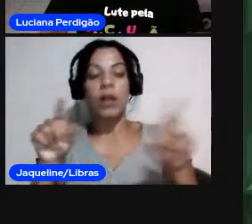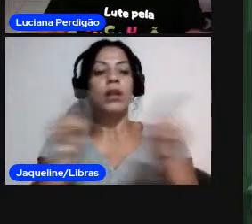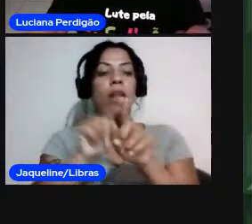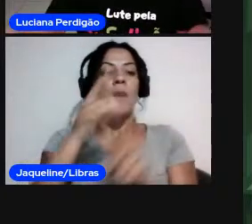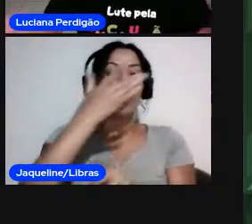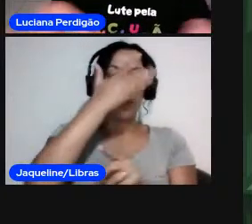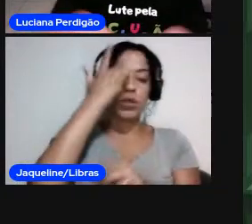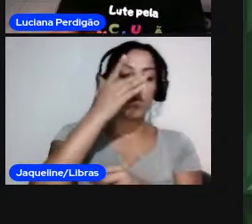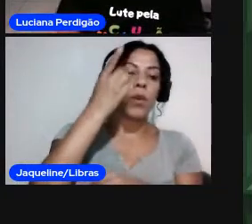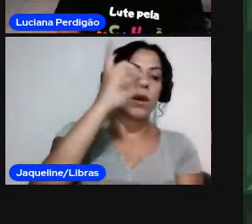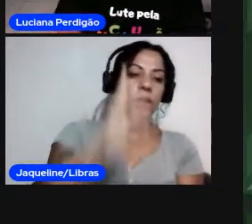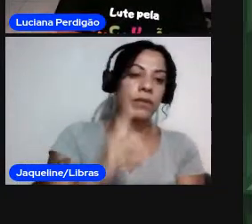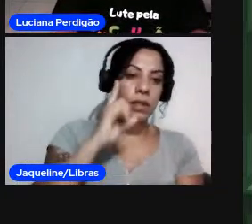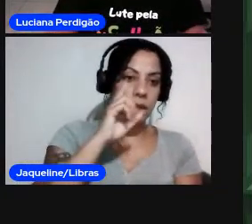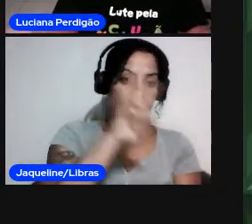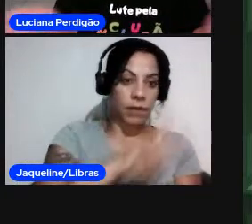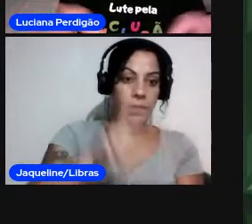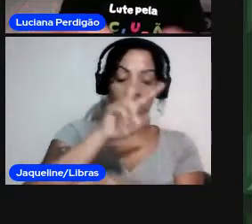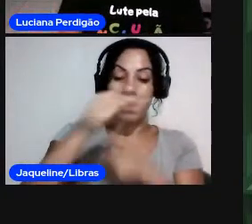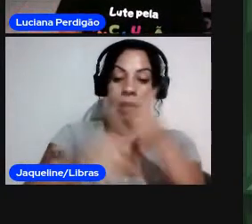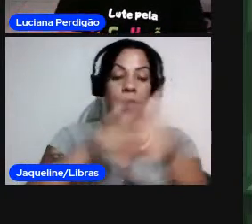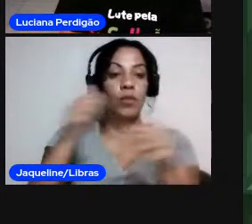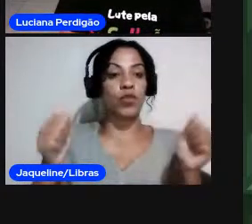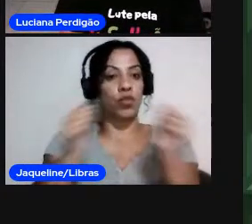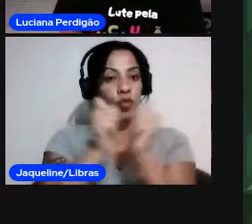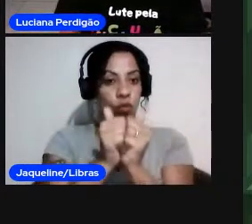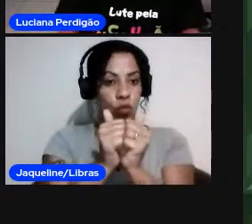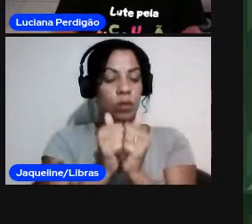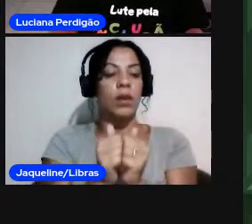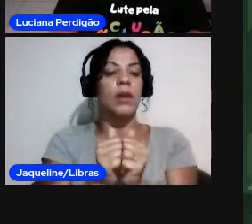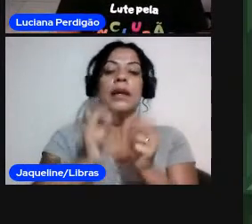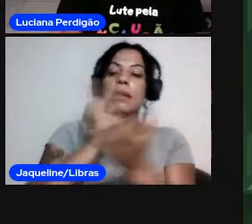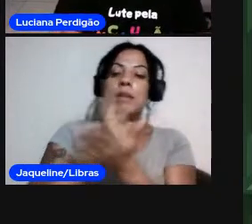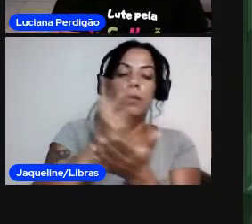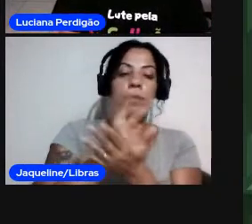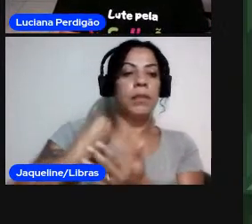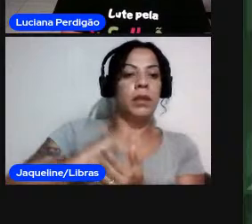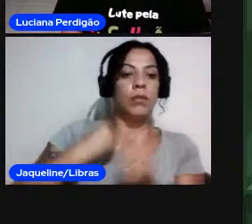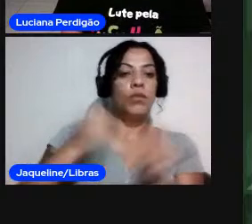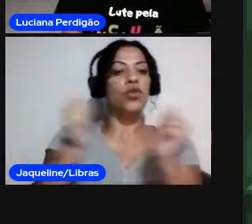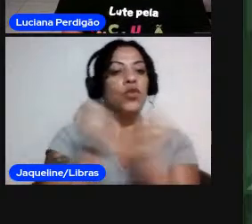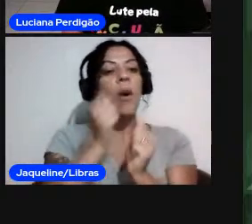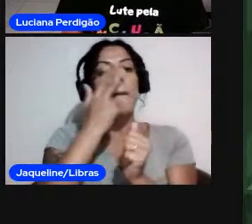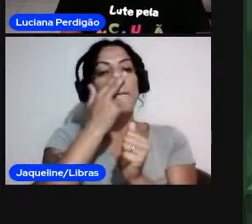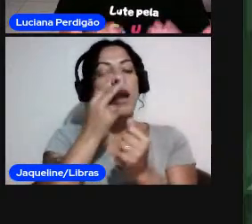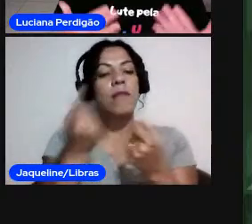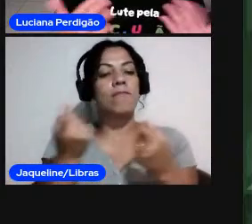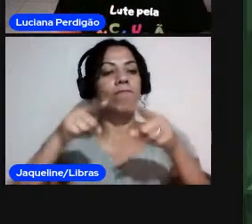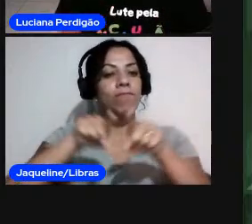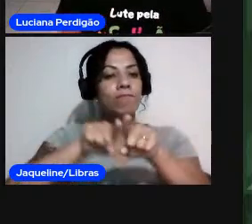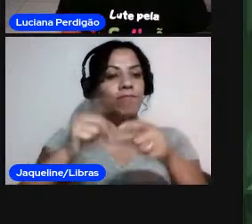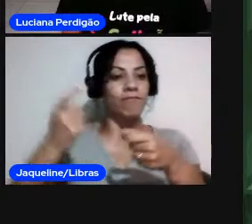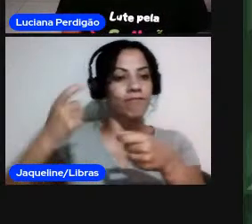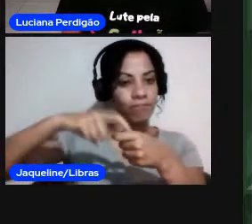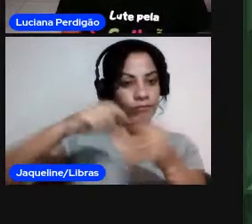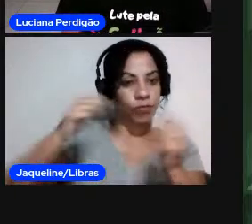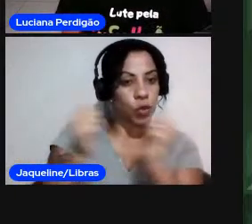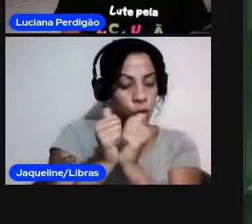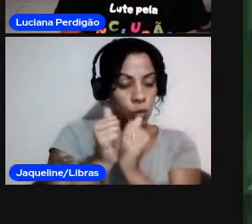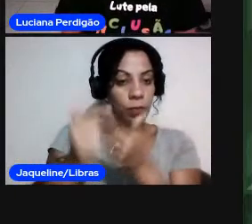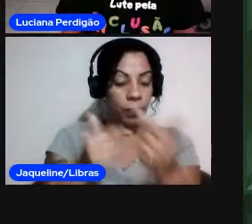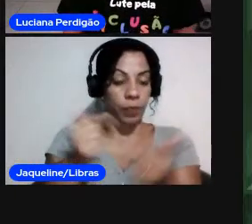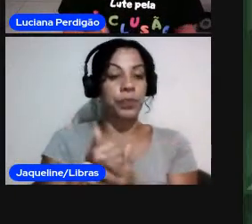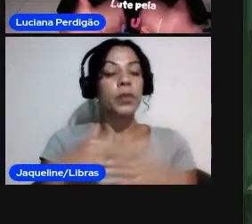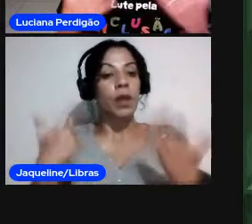visual, estando juntas, trabalhando juntas como uma parceria. Então, eu tinha colegas com